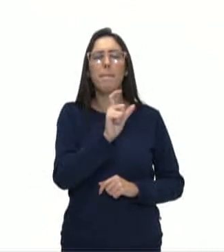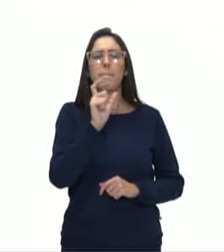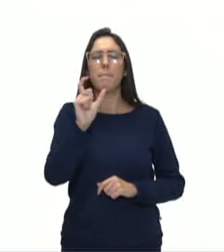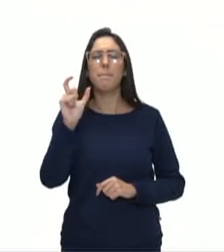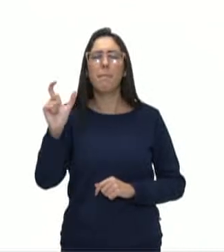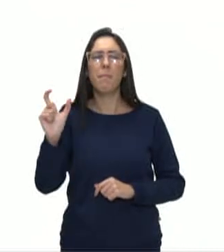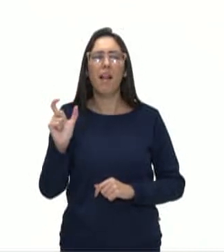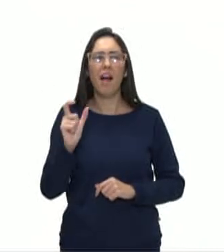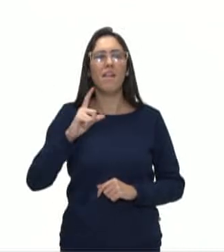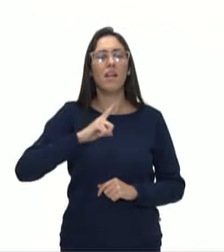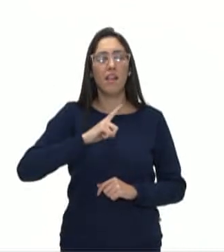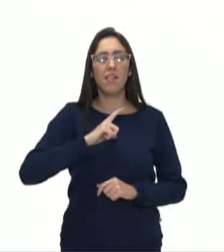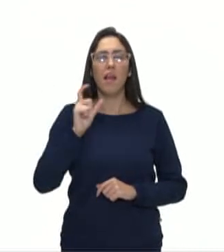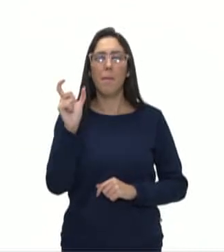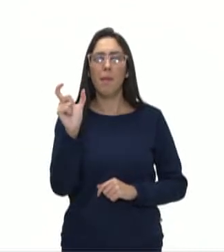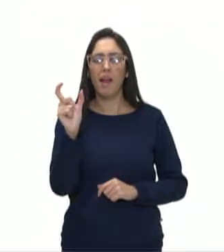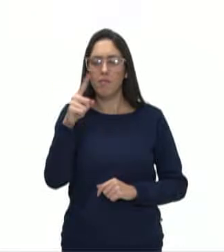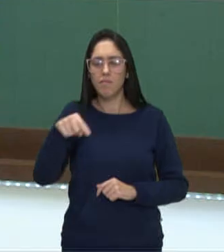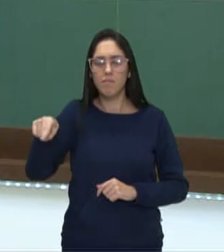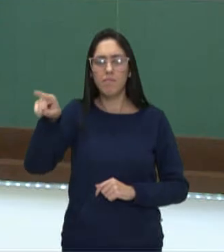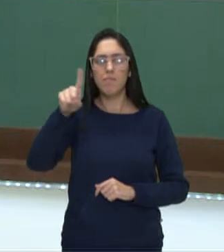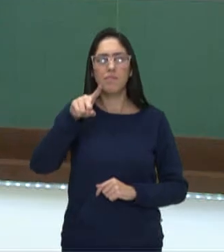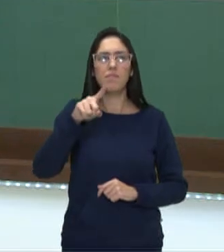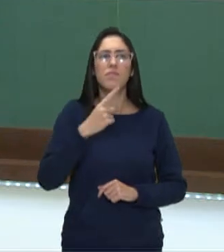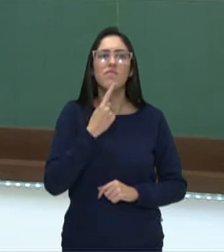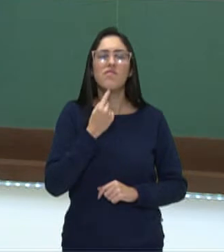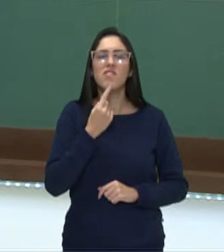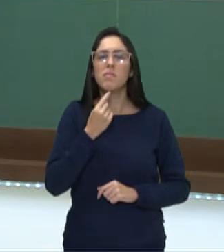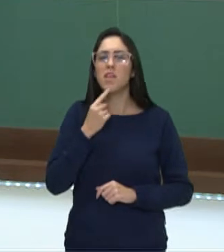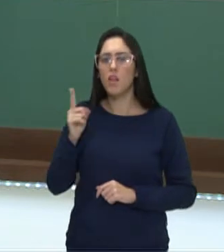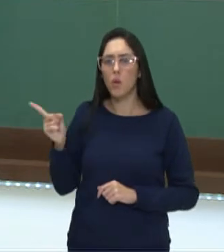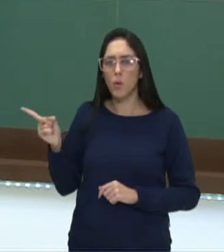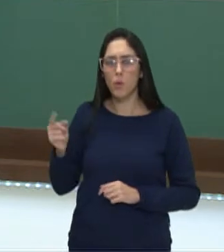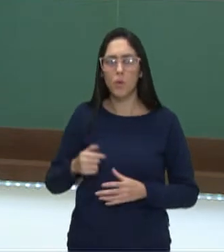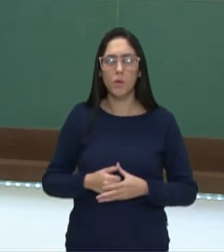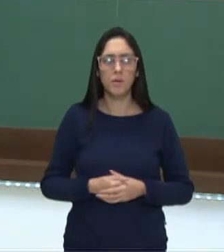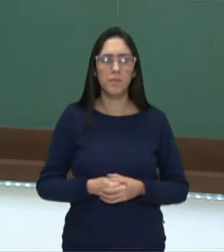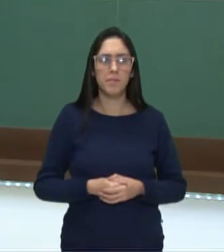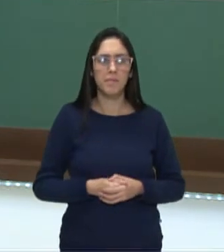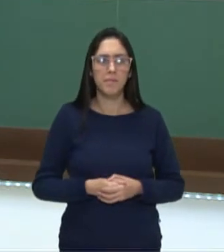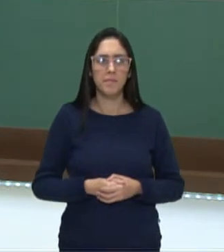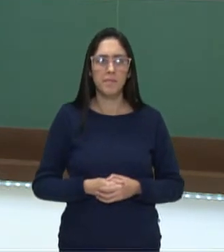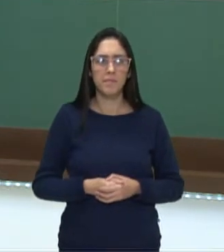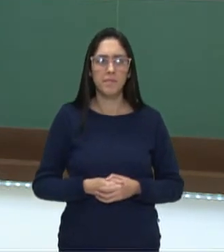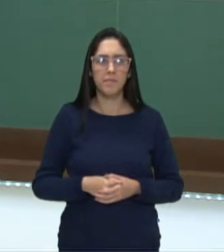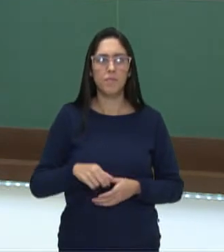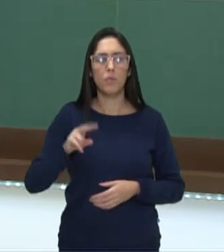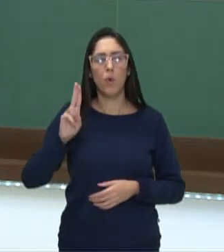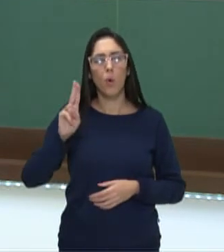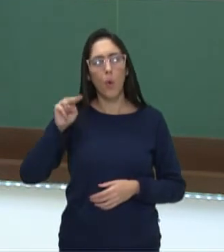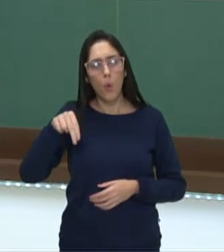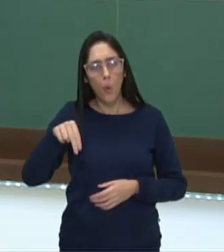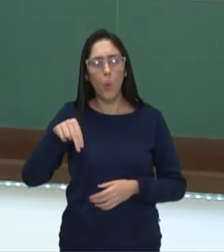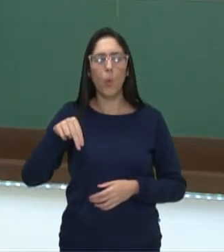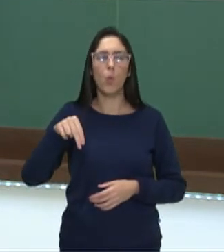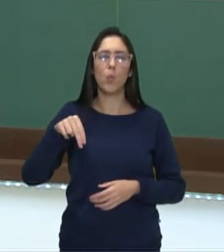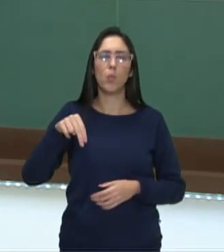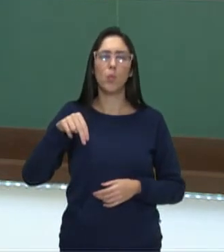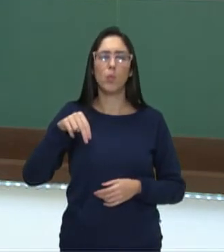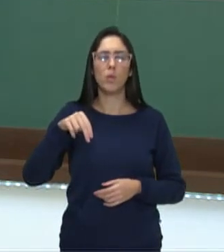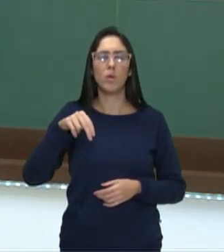estão circulados aqui, ó. Um arquivo, um